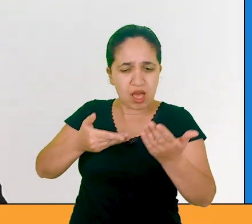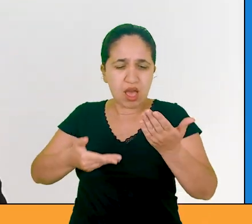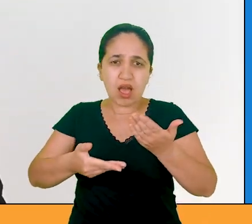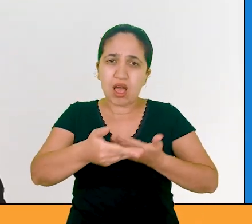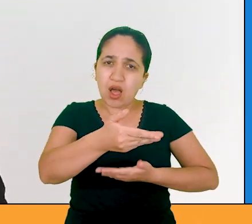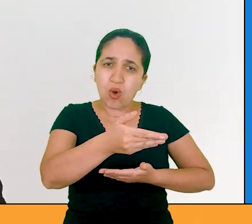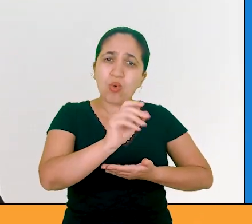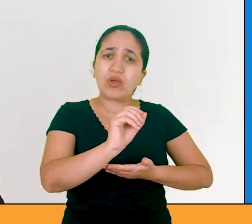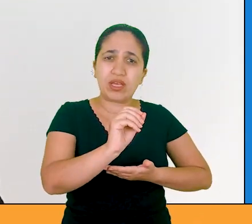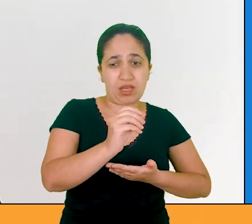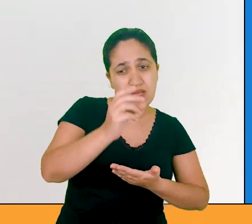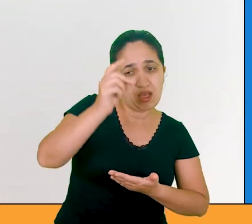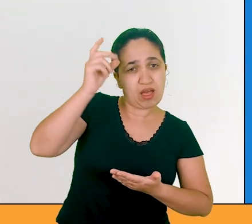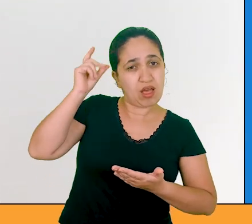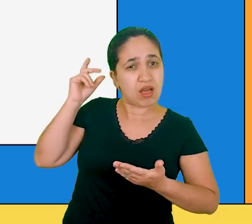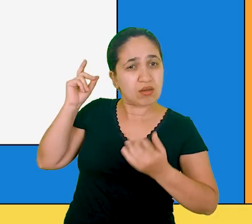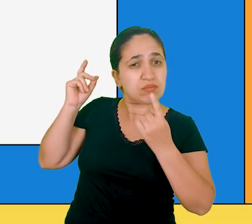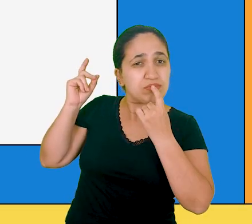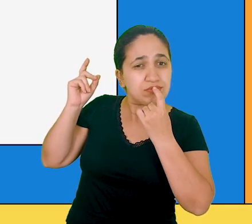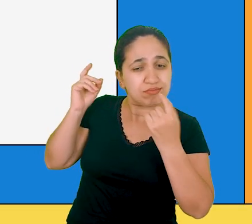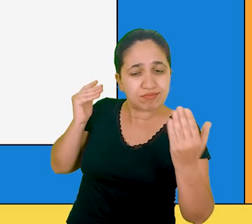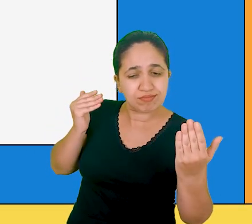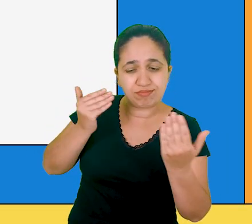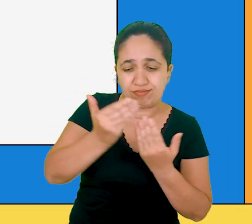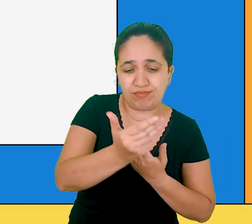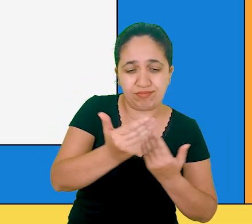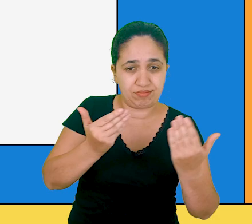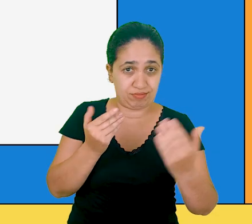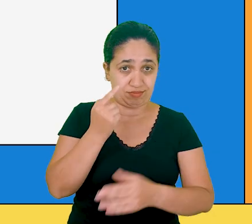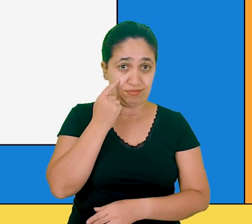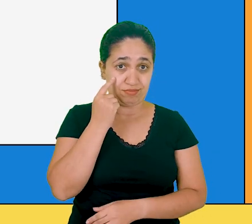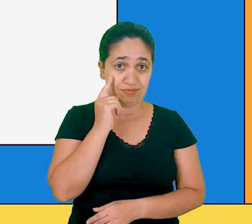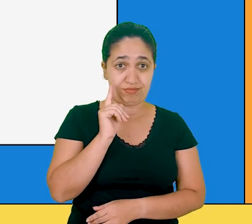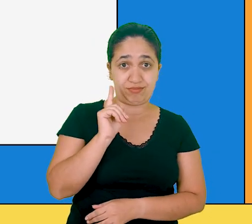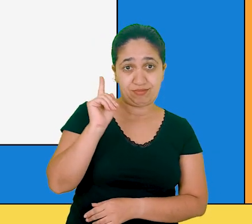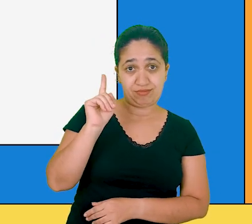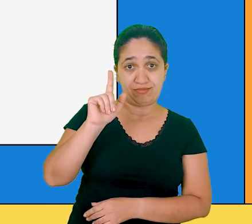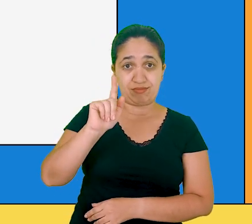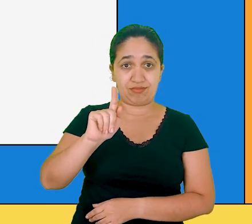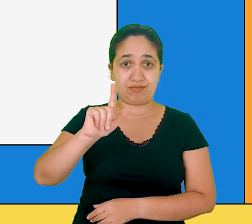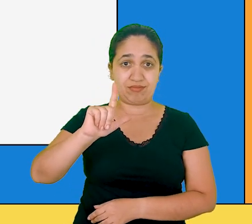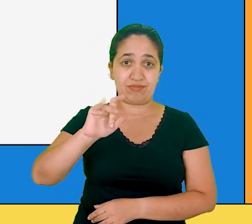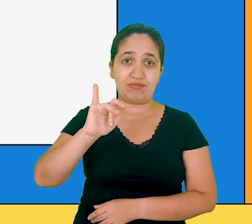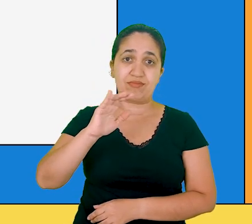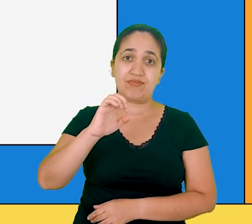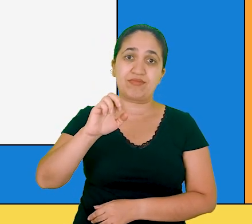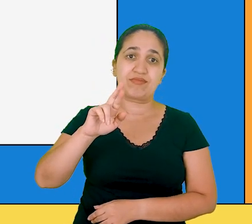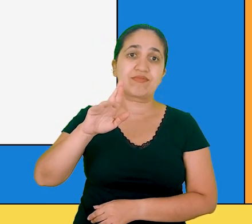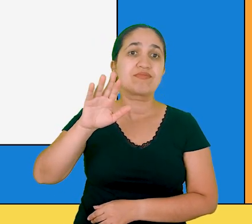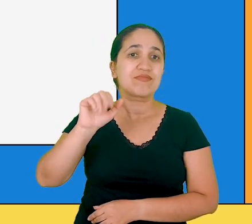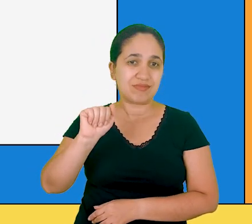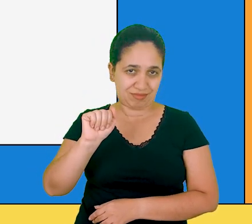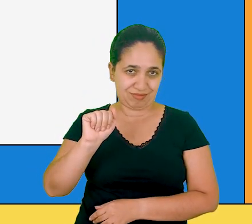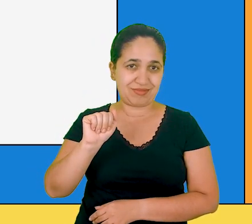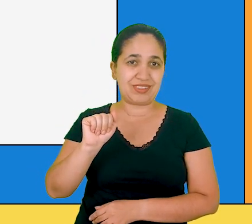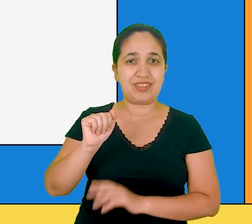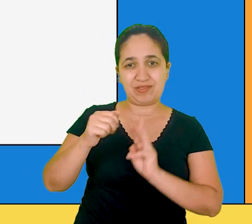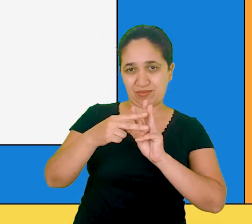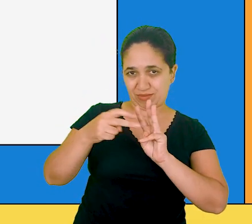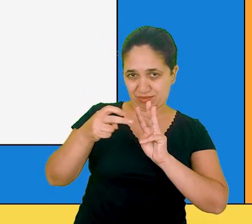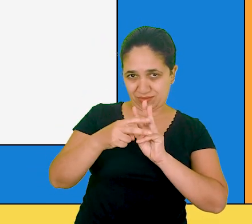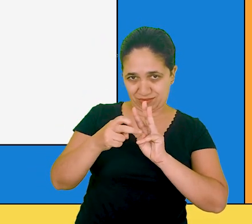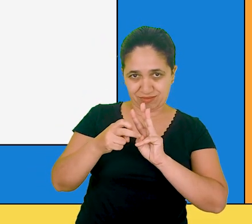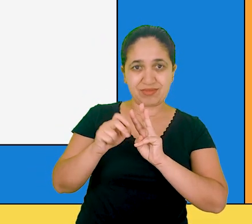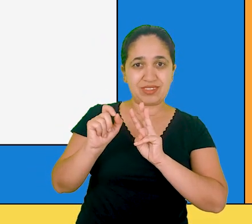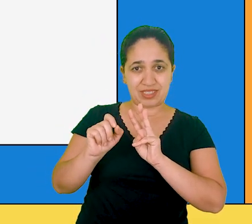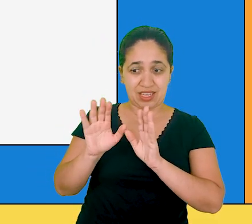com um trabalho muito antigo. Esse trabalho Foto que vocês colorida estão de uma vendo mulher é da indígena que Glicéria sorri. Tupinambá, que também é conhecida como